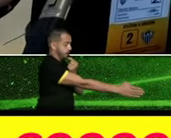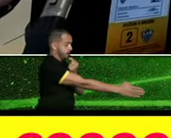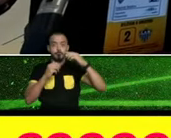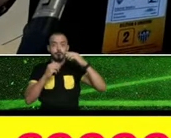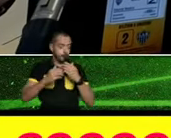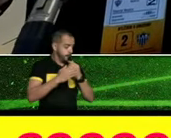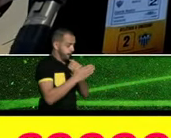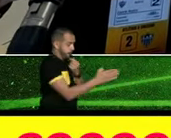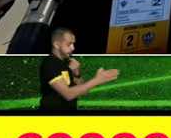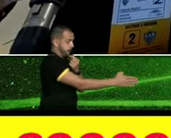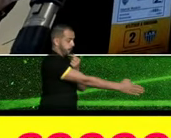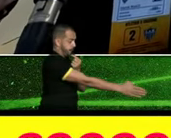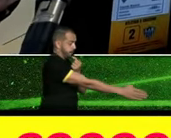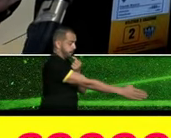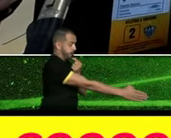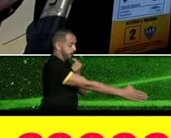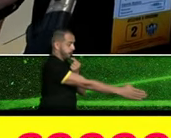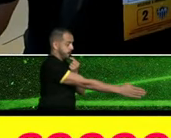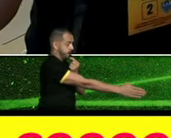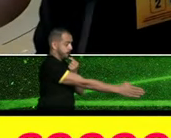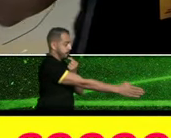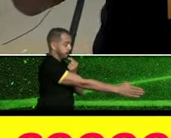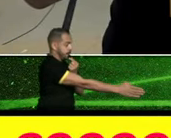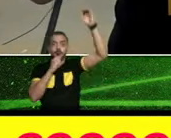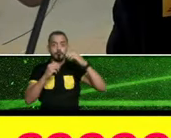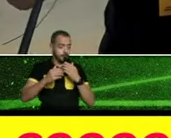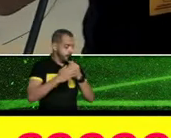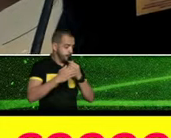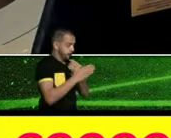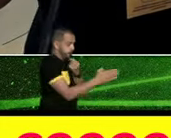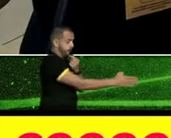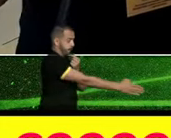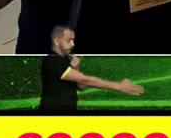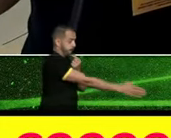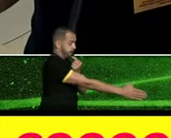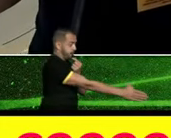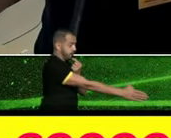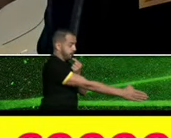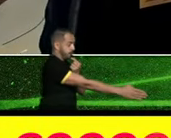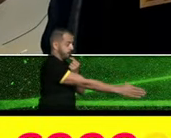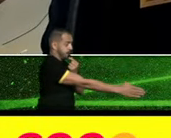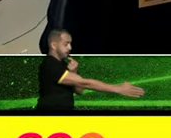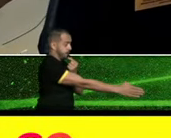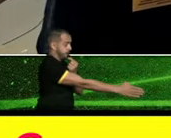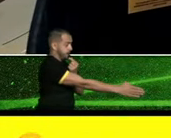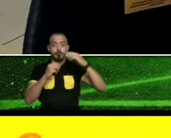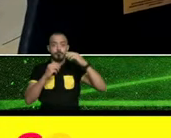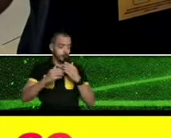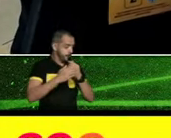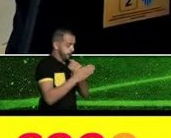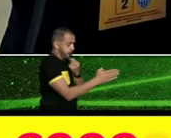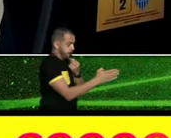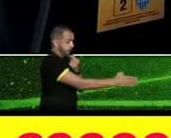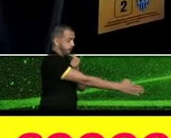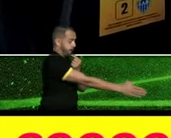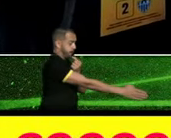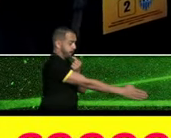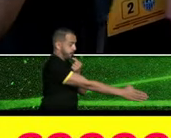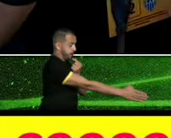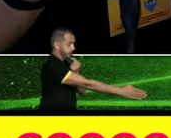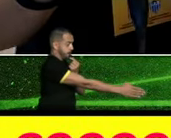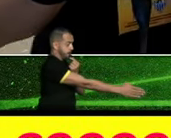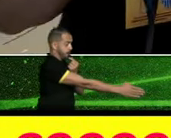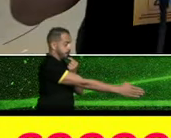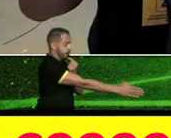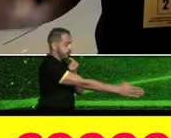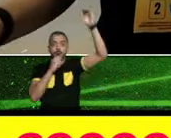Rafael Cabral e morreu lá dentro á no barbante do bracinho um pro Atlético